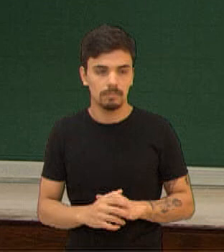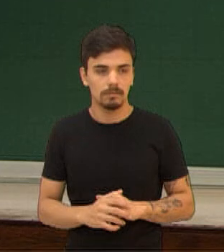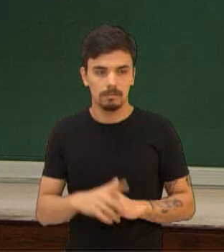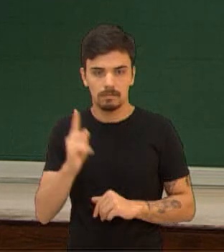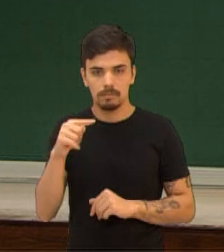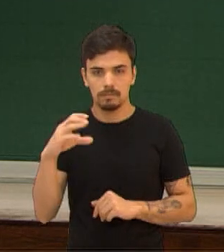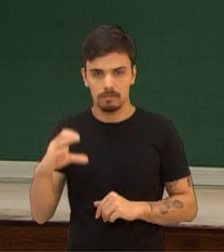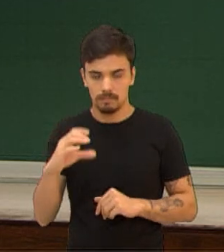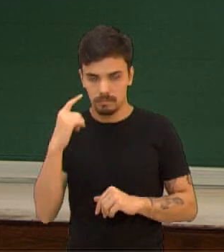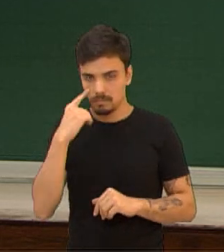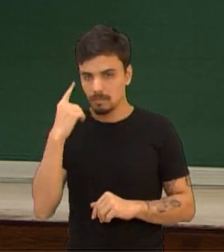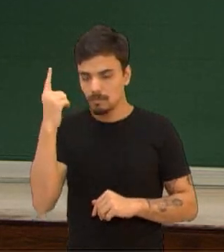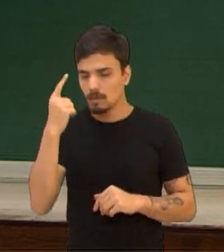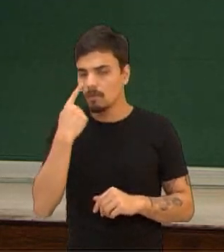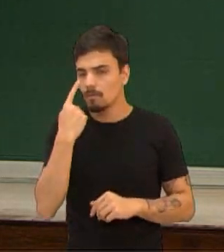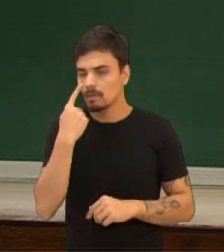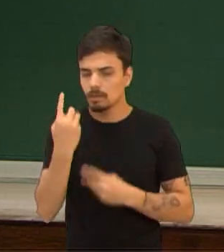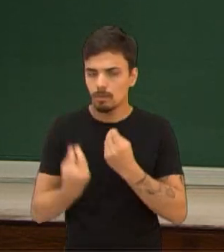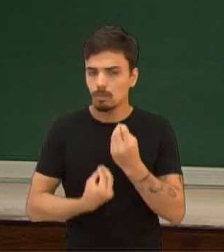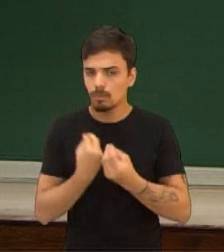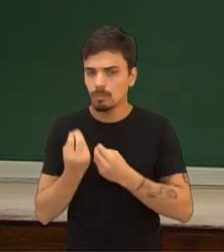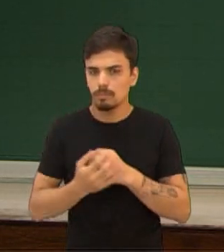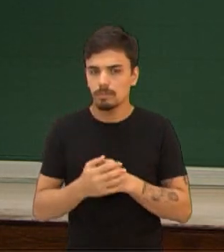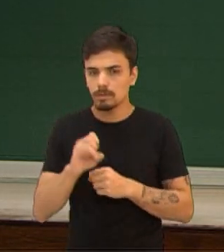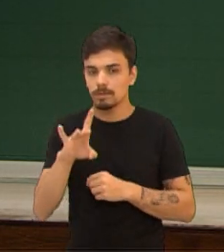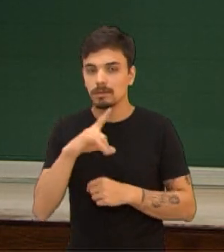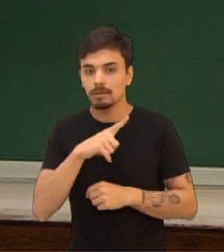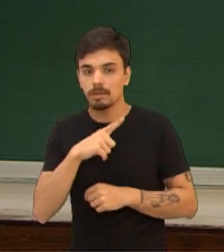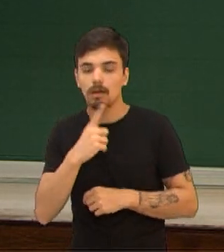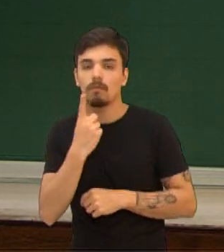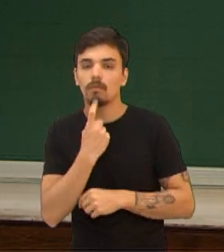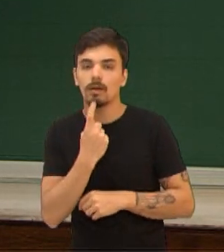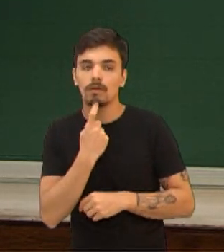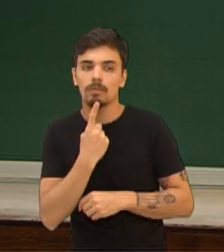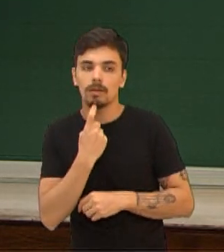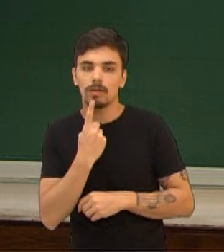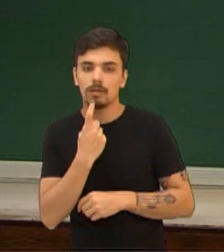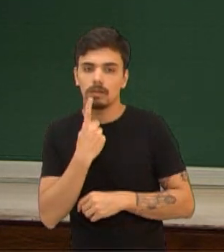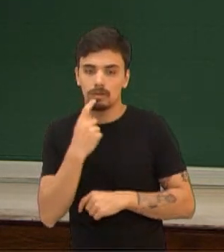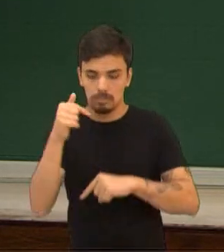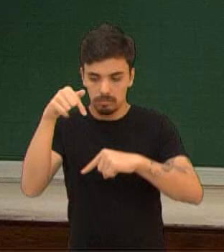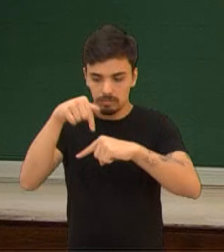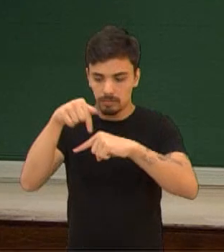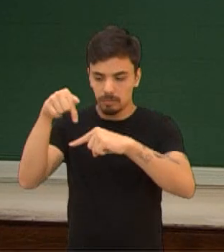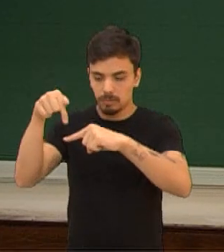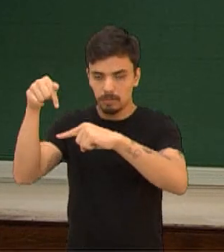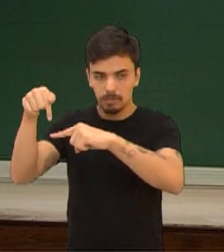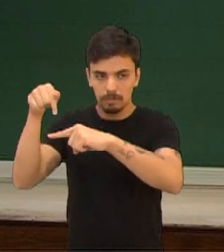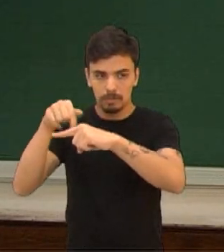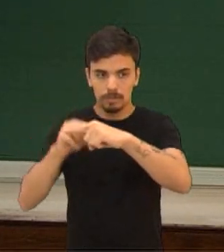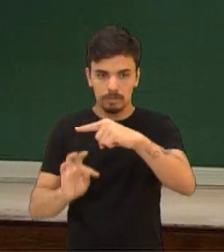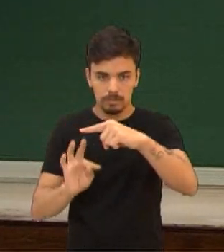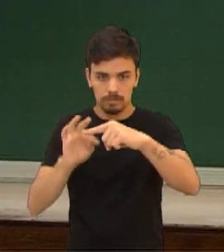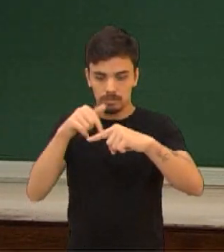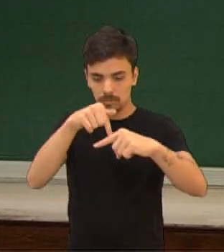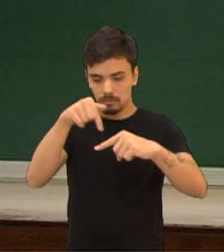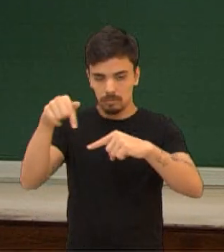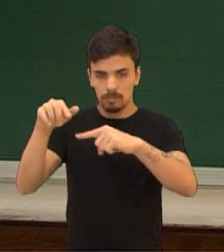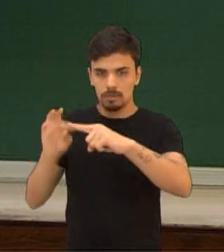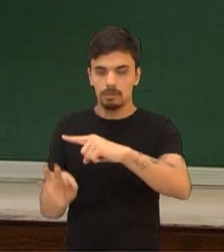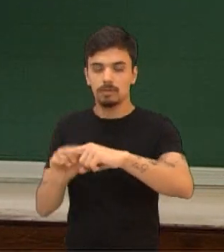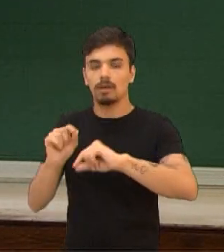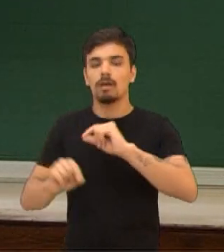C. Veja, o que está em vermelho aqui, a carga e o tempo na equação